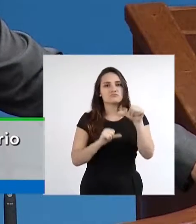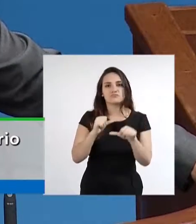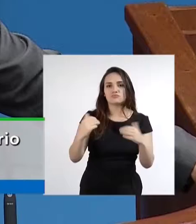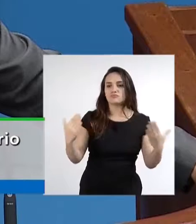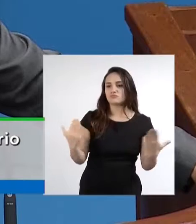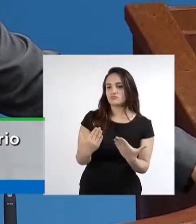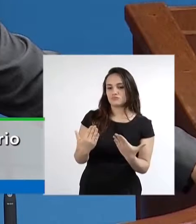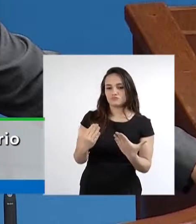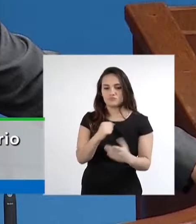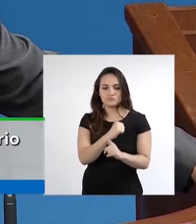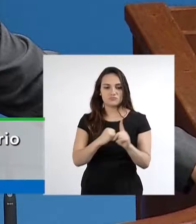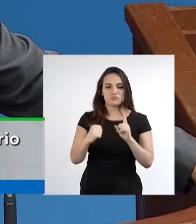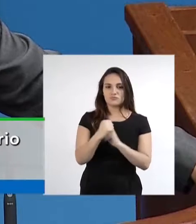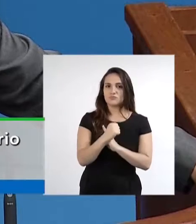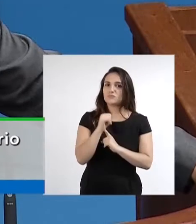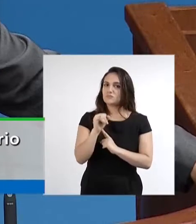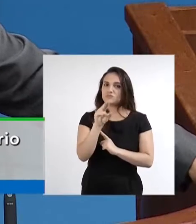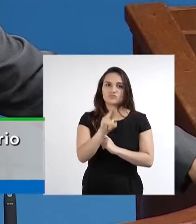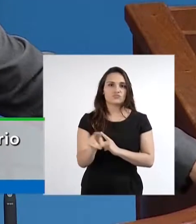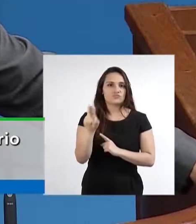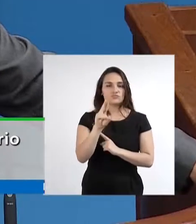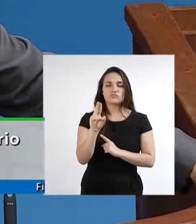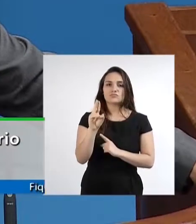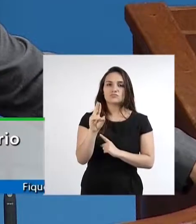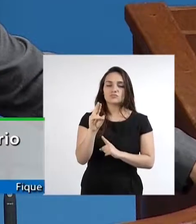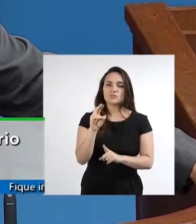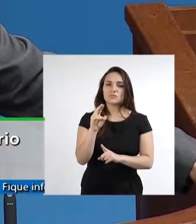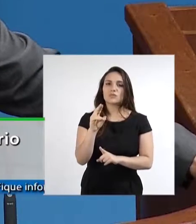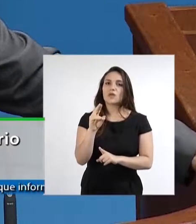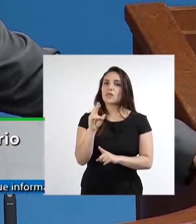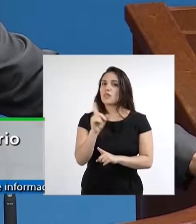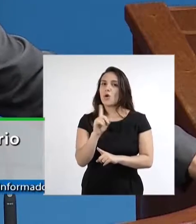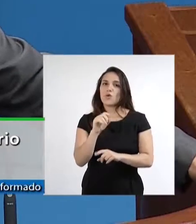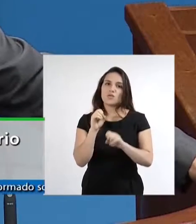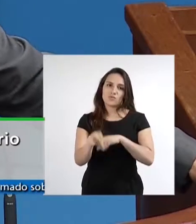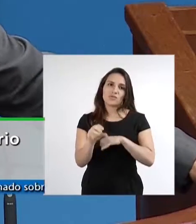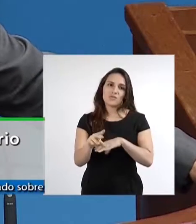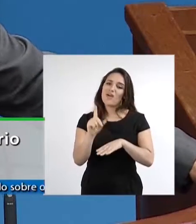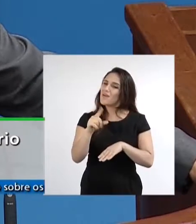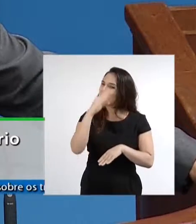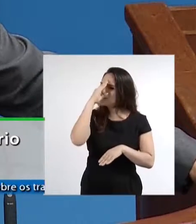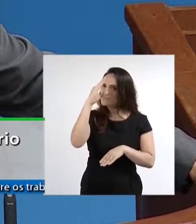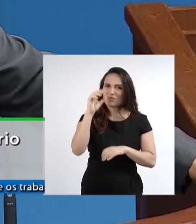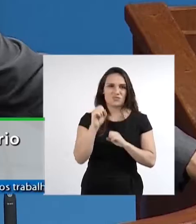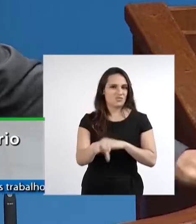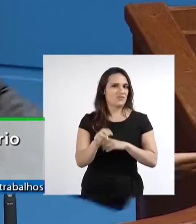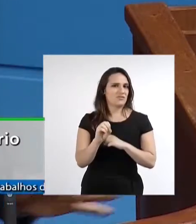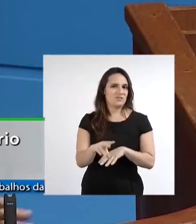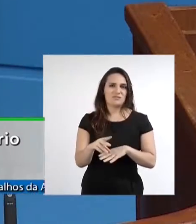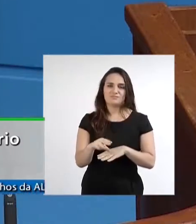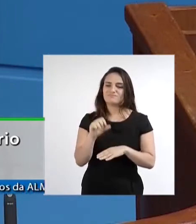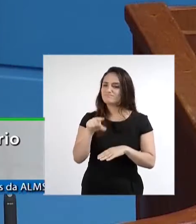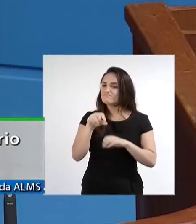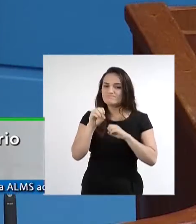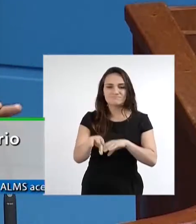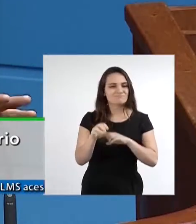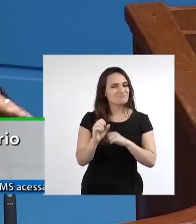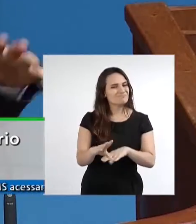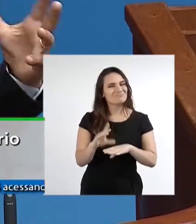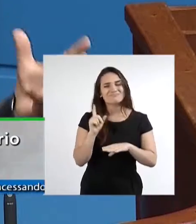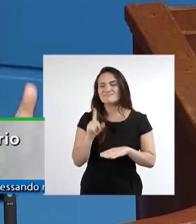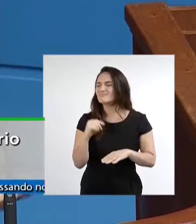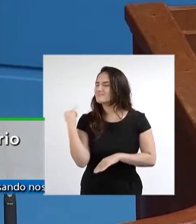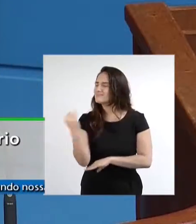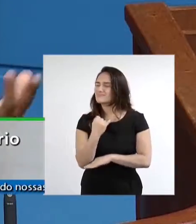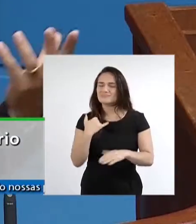a nossa sociedade se não for pela educação. Não tem como. A educação ela está inserida em